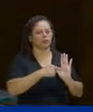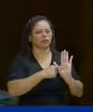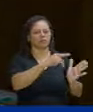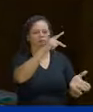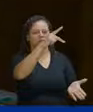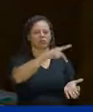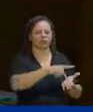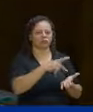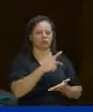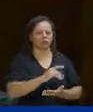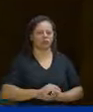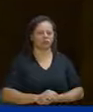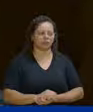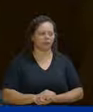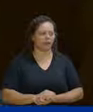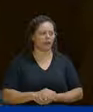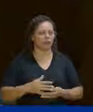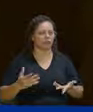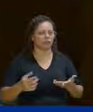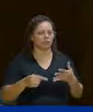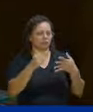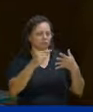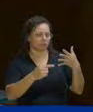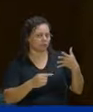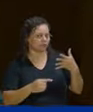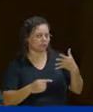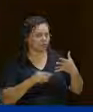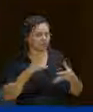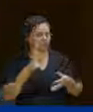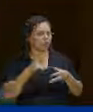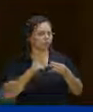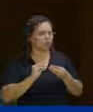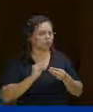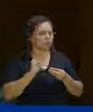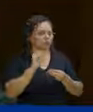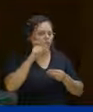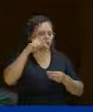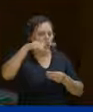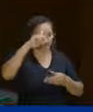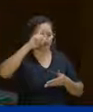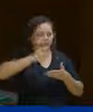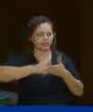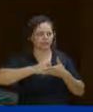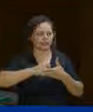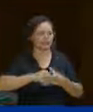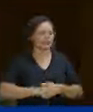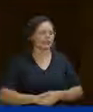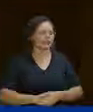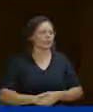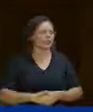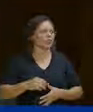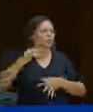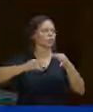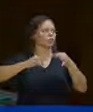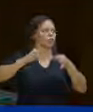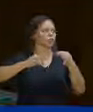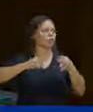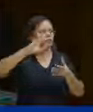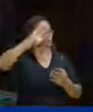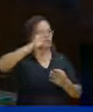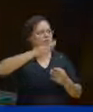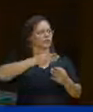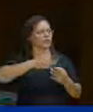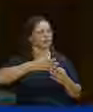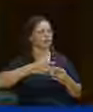concretas. Diante desses pontos, a Justiça Eleitoral não pode, ainda que de forma